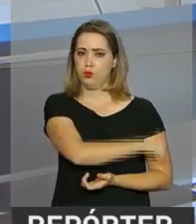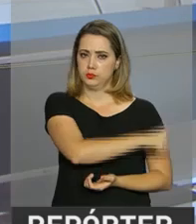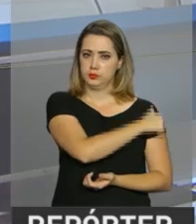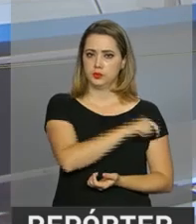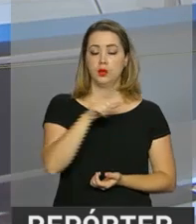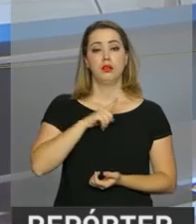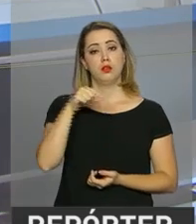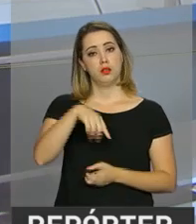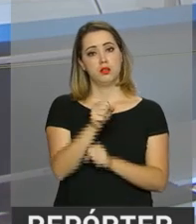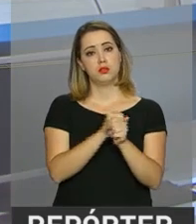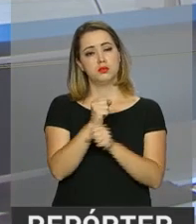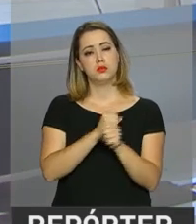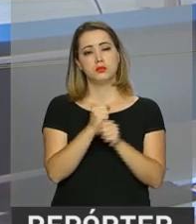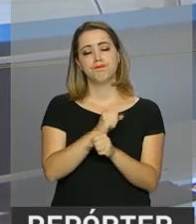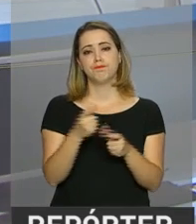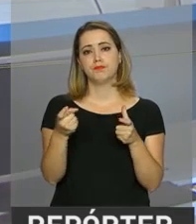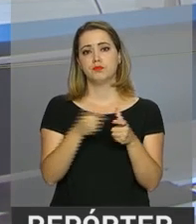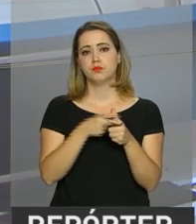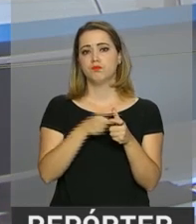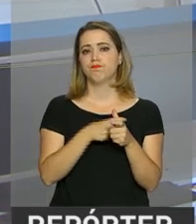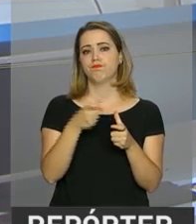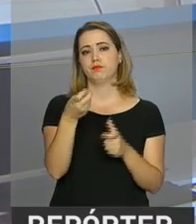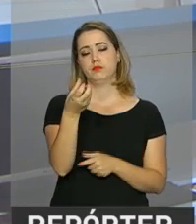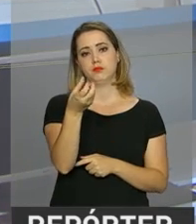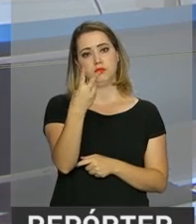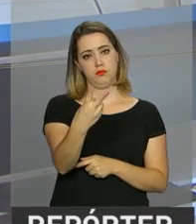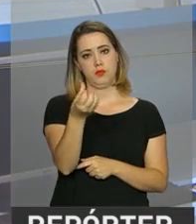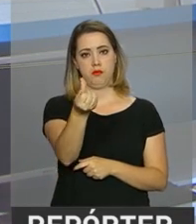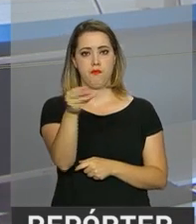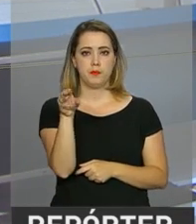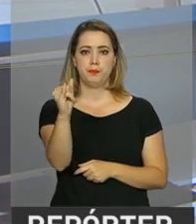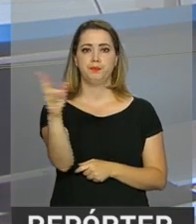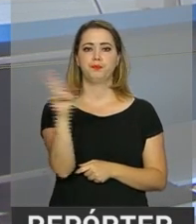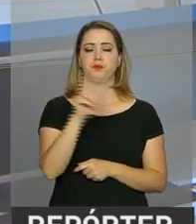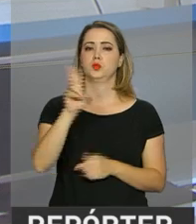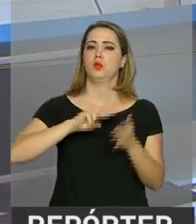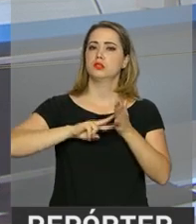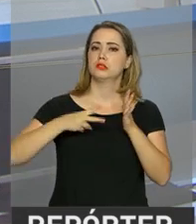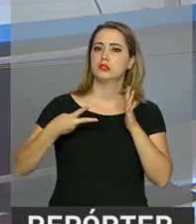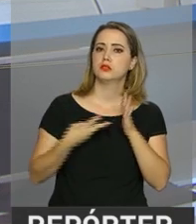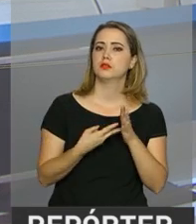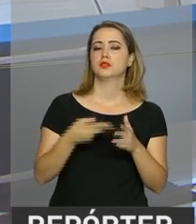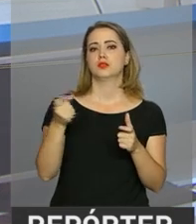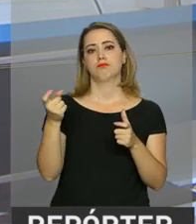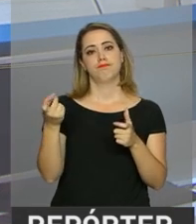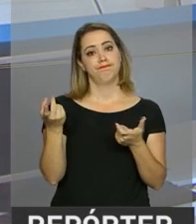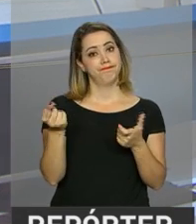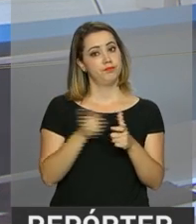Janeiro tem neste ano previsão de umic Déficit de R6 bilhões de reais ou seja o estado gasta mais do que